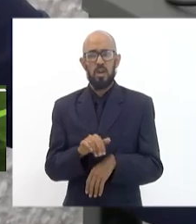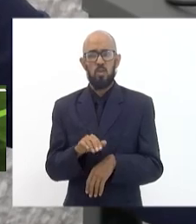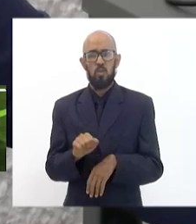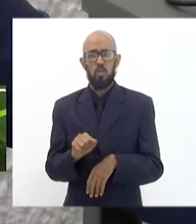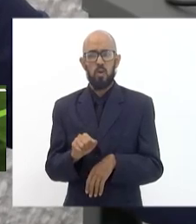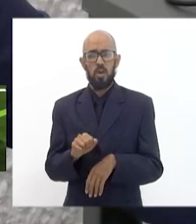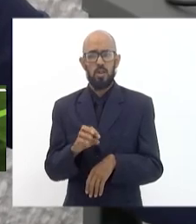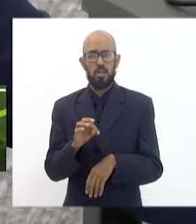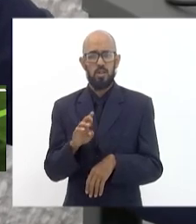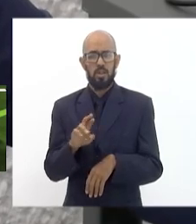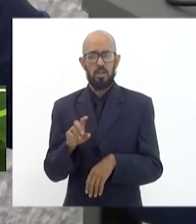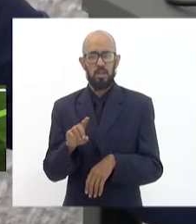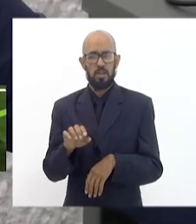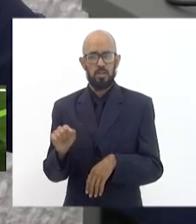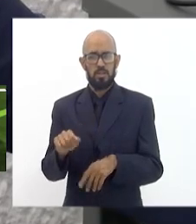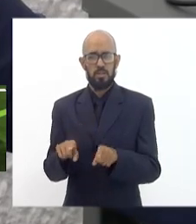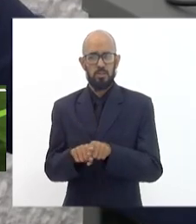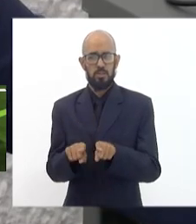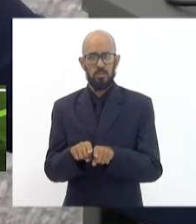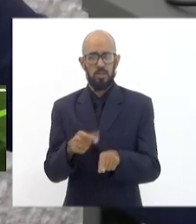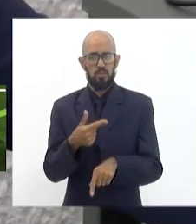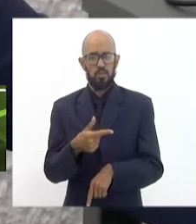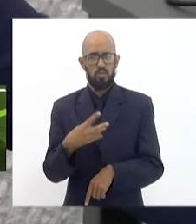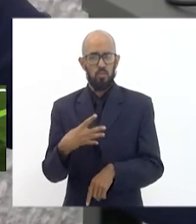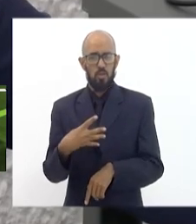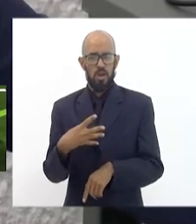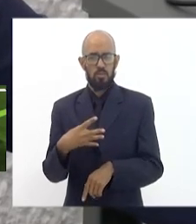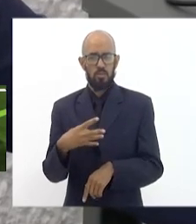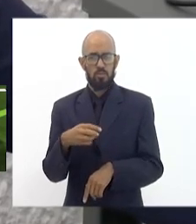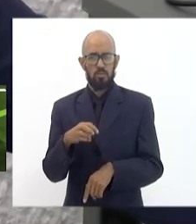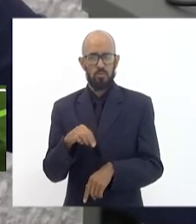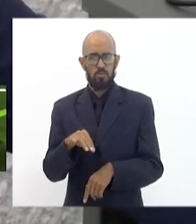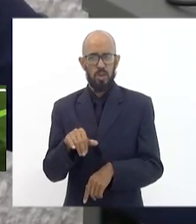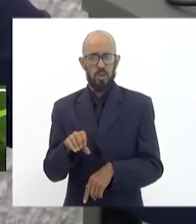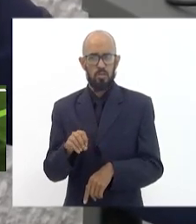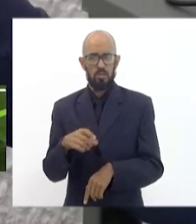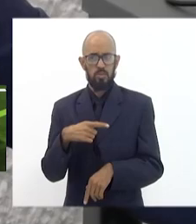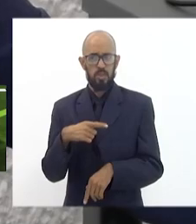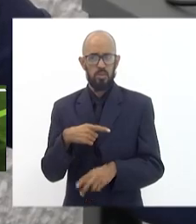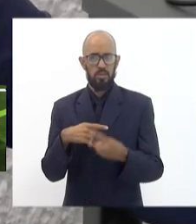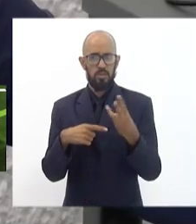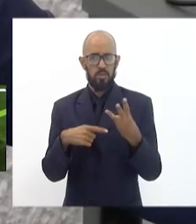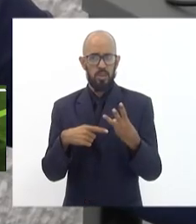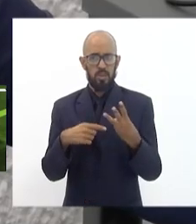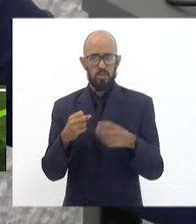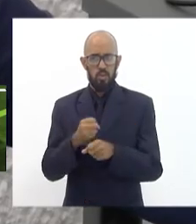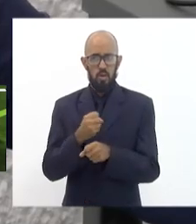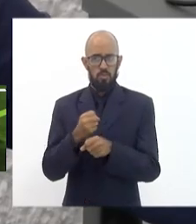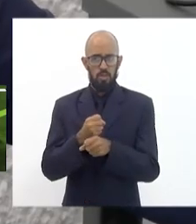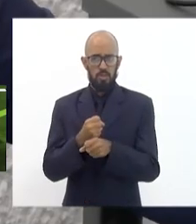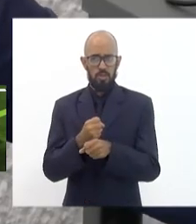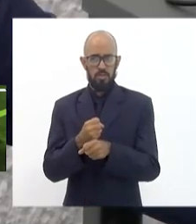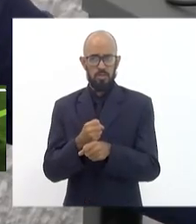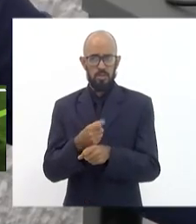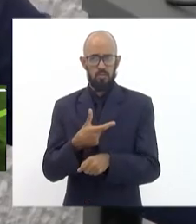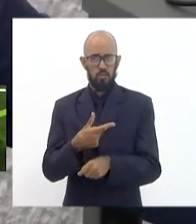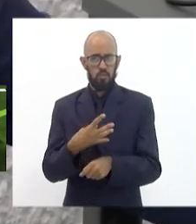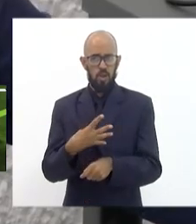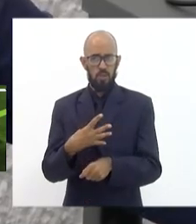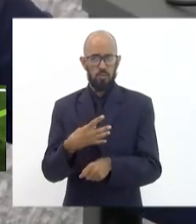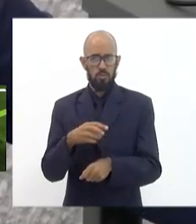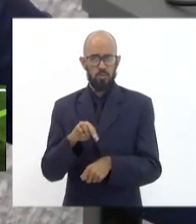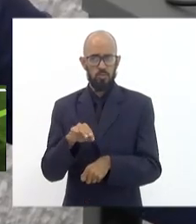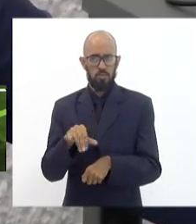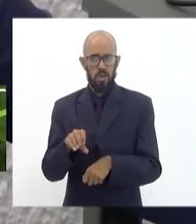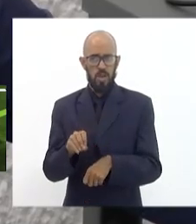de Maio que é subidinha nós temos três intervenções muito pesados né e Quatro de Maio ela é uma esquina mas é ali